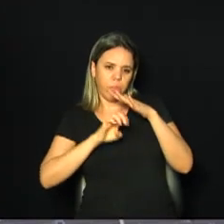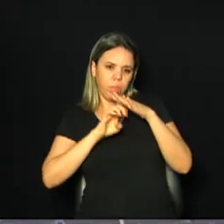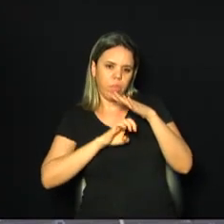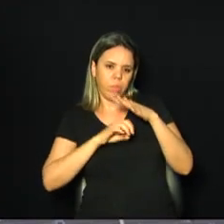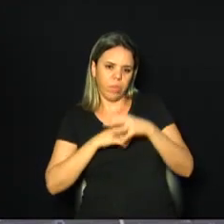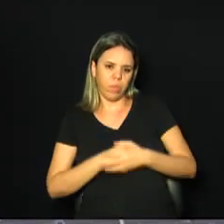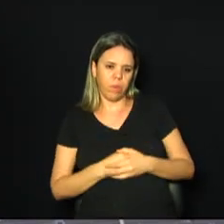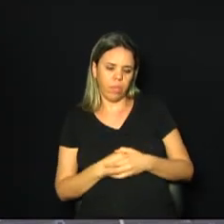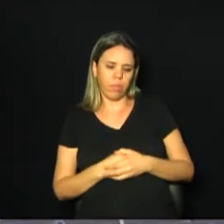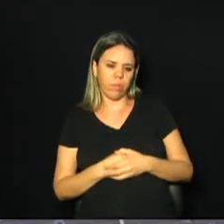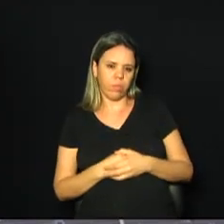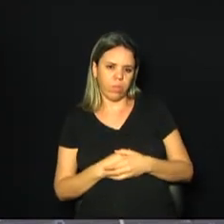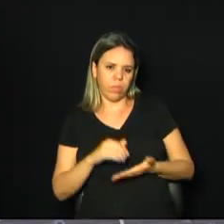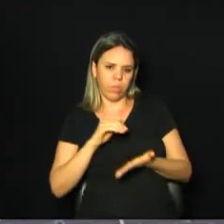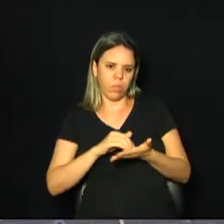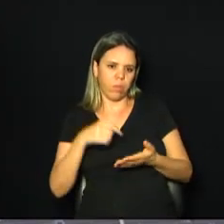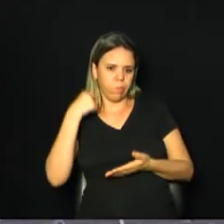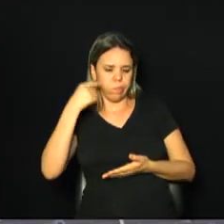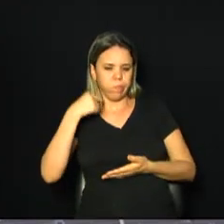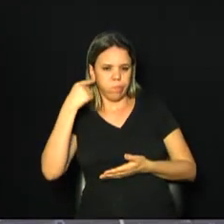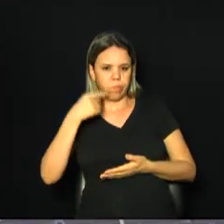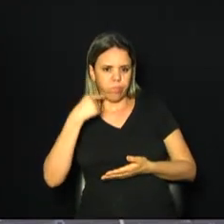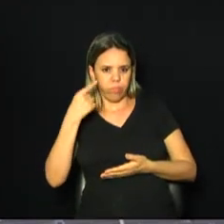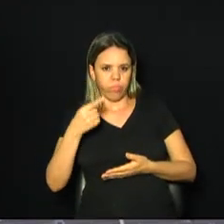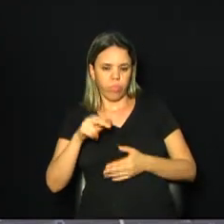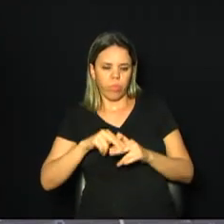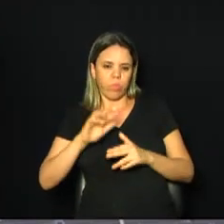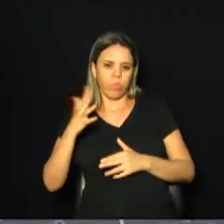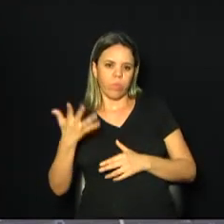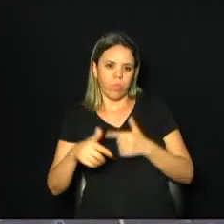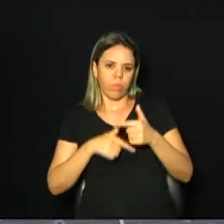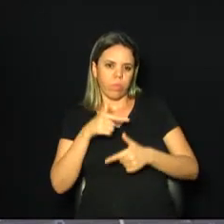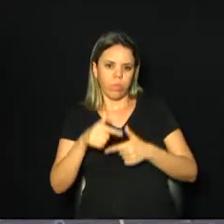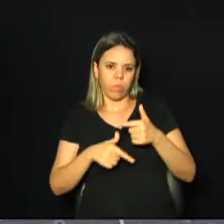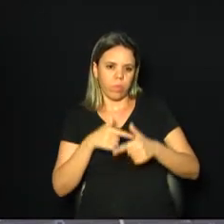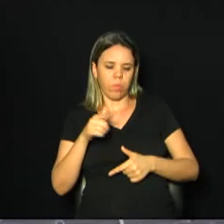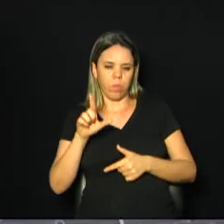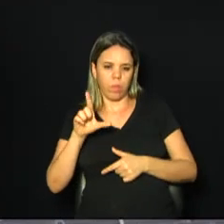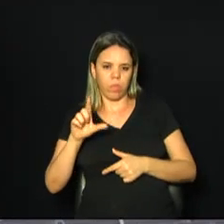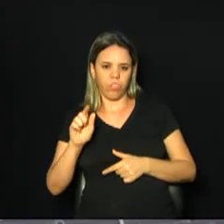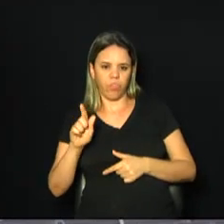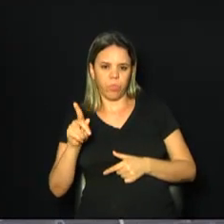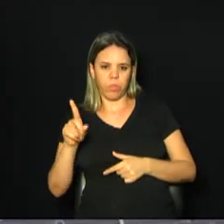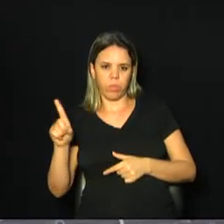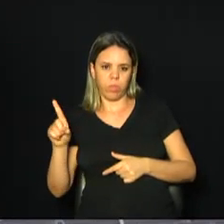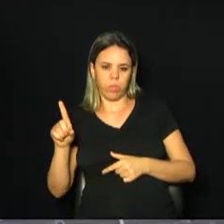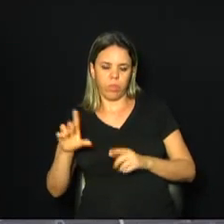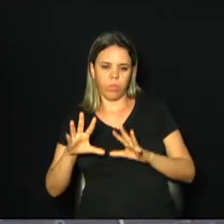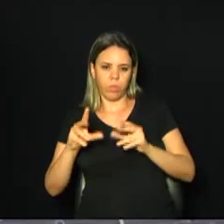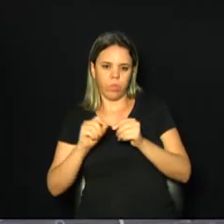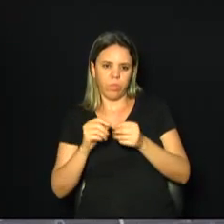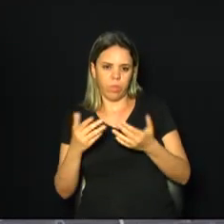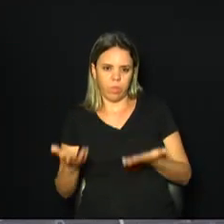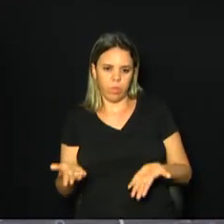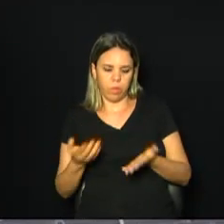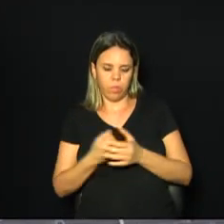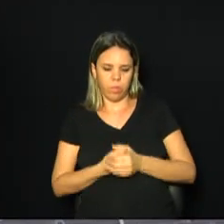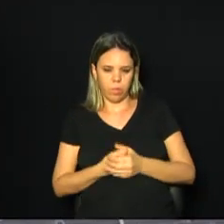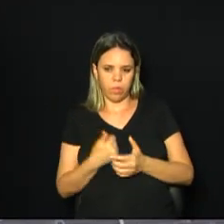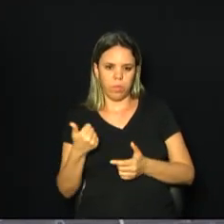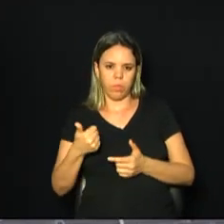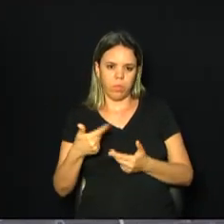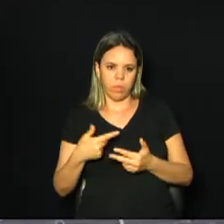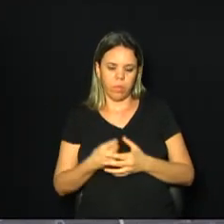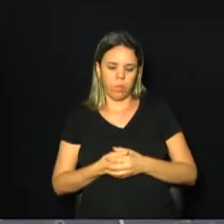um escritório de advocacia que, por acaso, trabalha com LGPD, porque nem todos o fazem. Esse é o primeiro